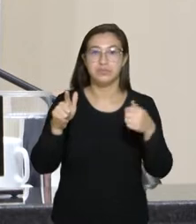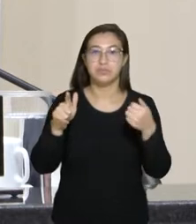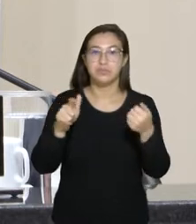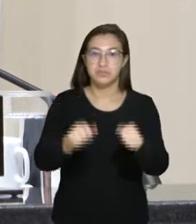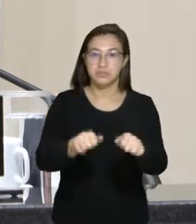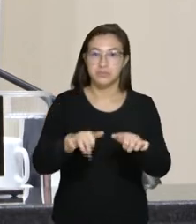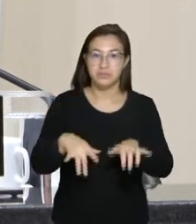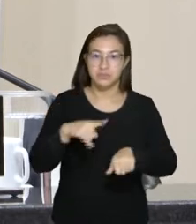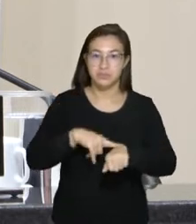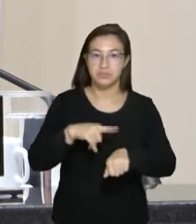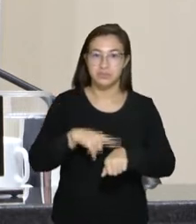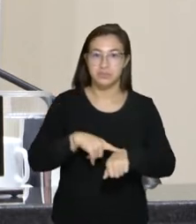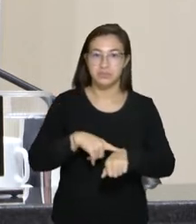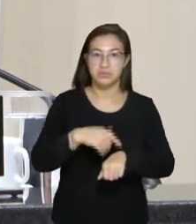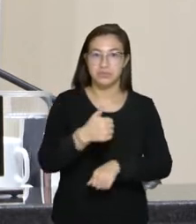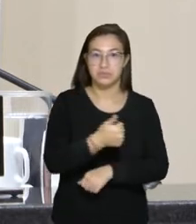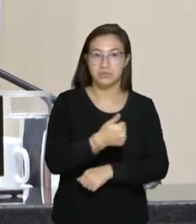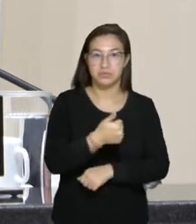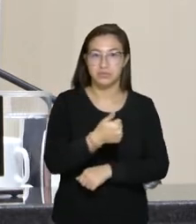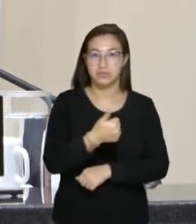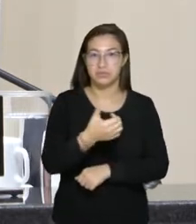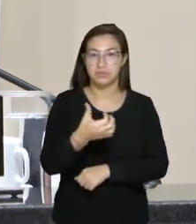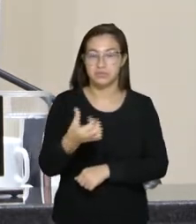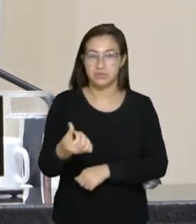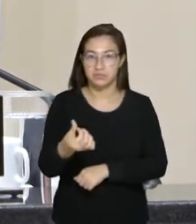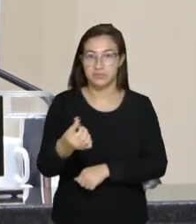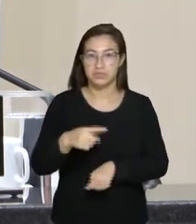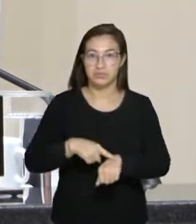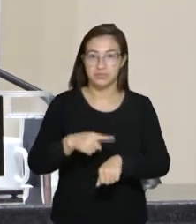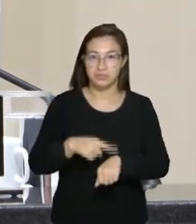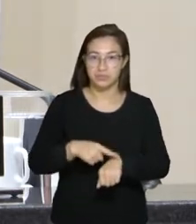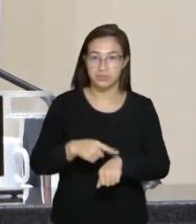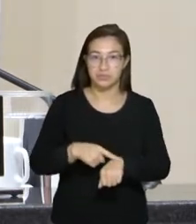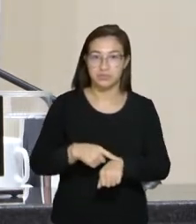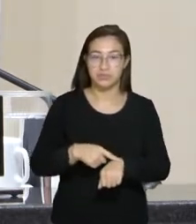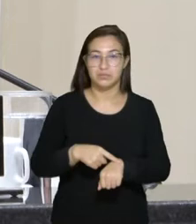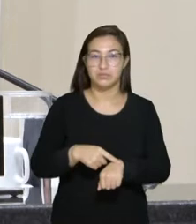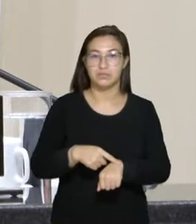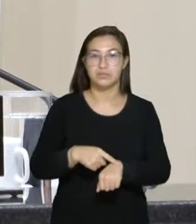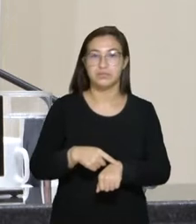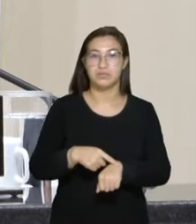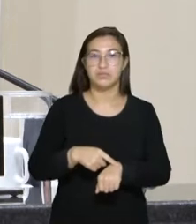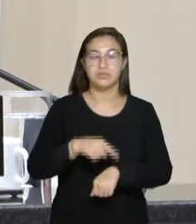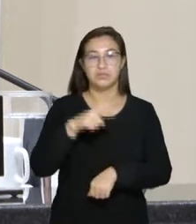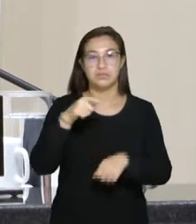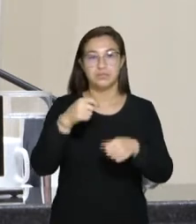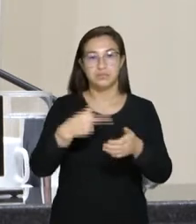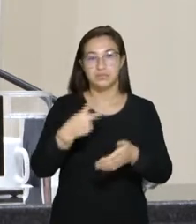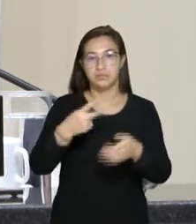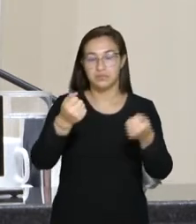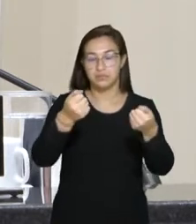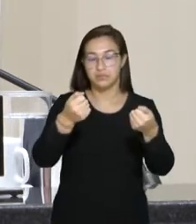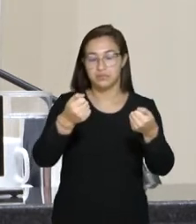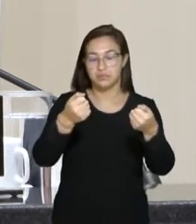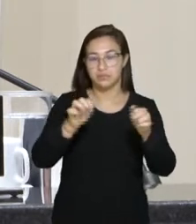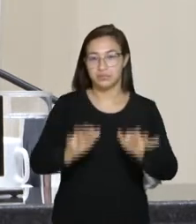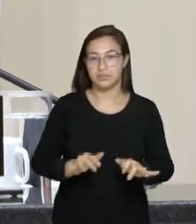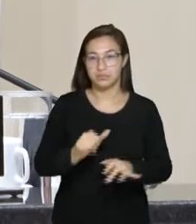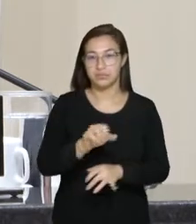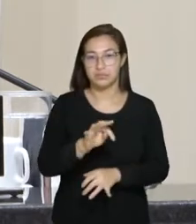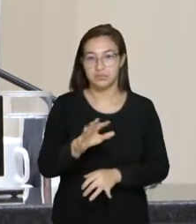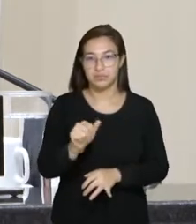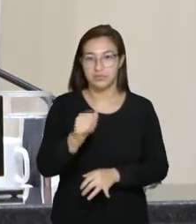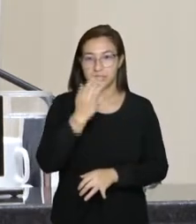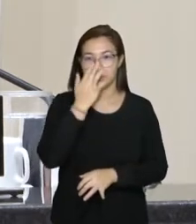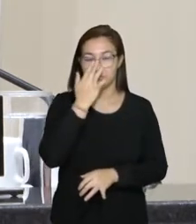para as 14 horas e, para constar, o segundo secretário lavrou a presente ata.